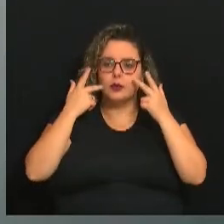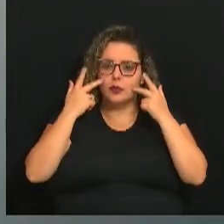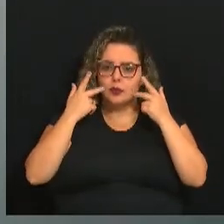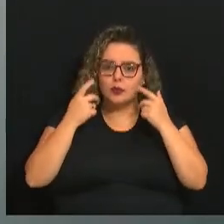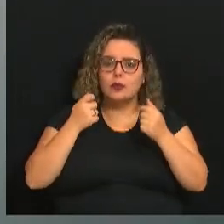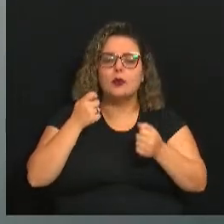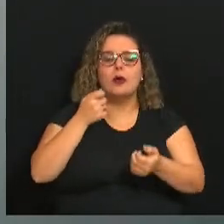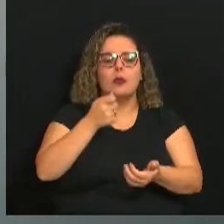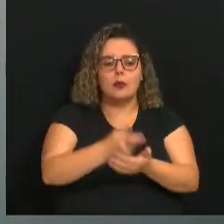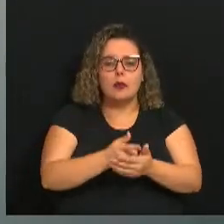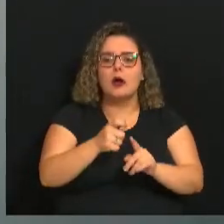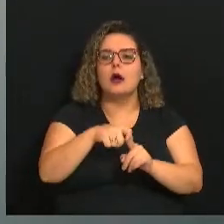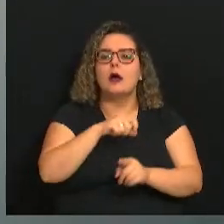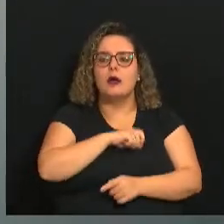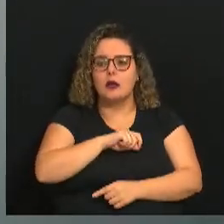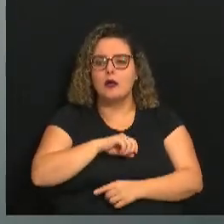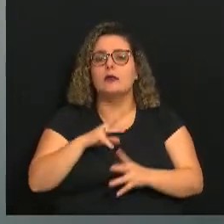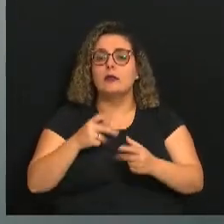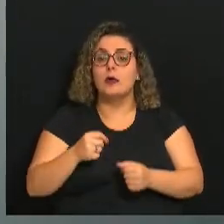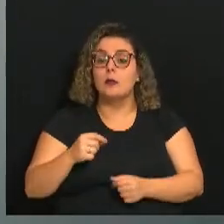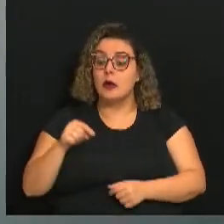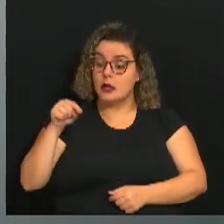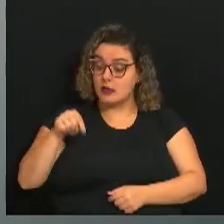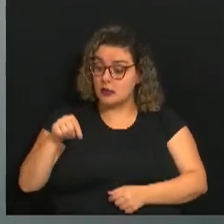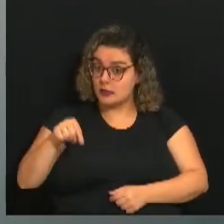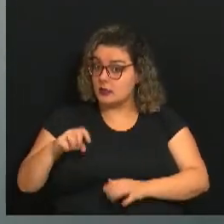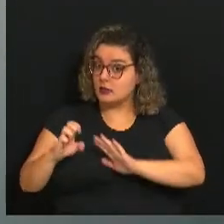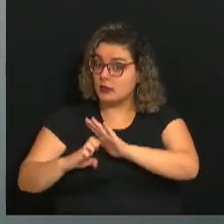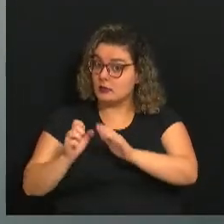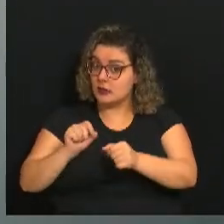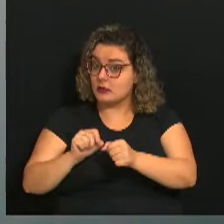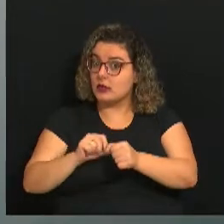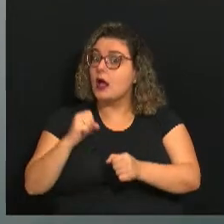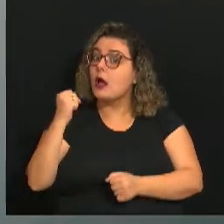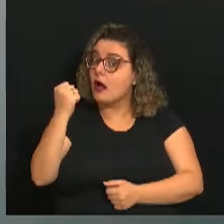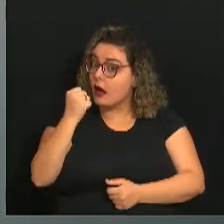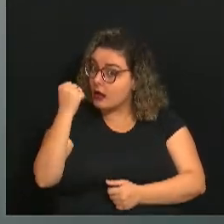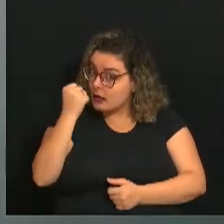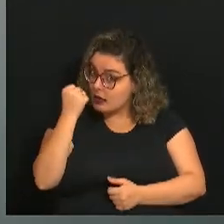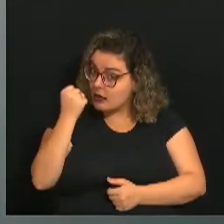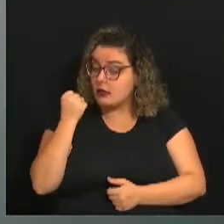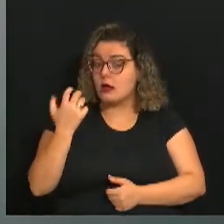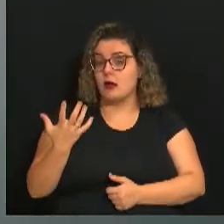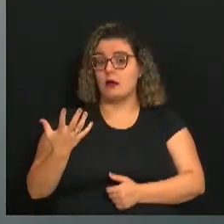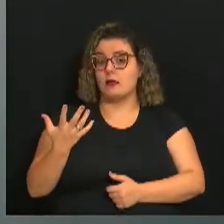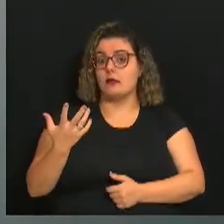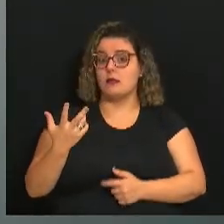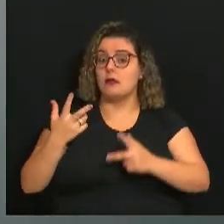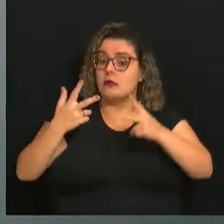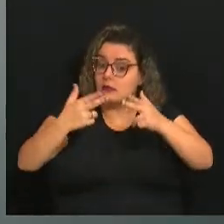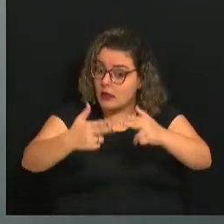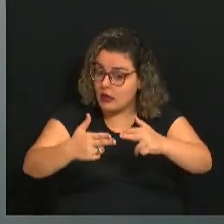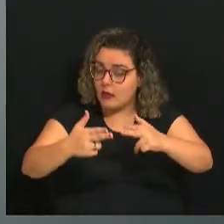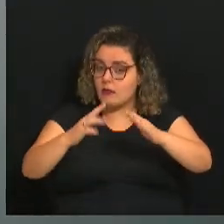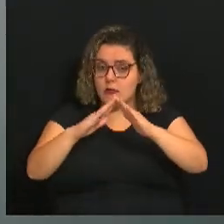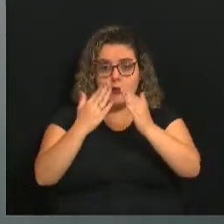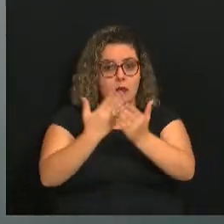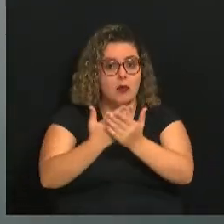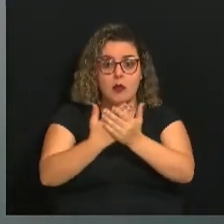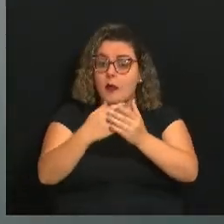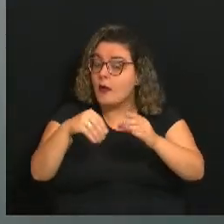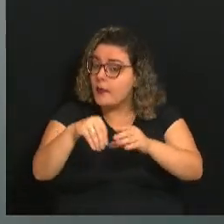o pagamento dos funcionários, mas foi muito grave, uma situação muito grave, né, de interrupção do serviço ali, de prejuízo à